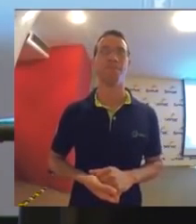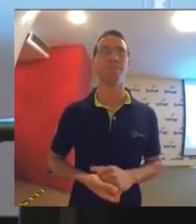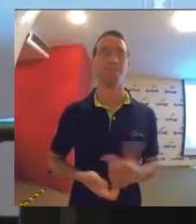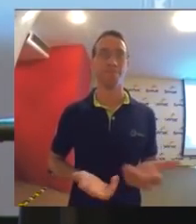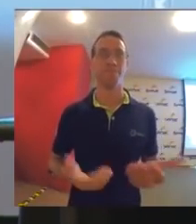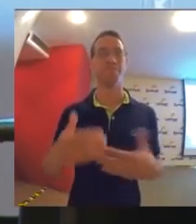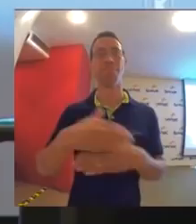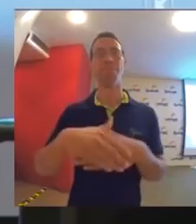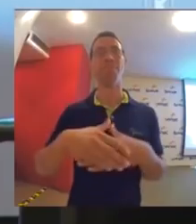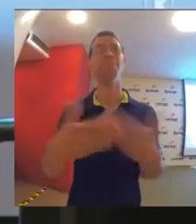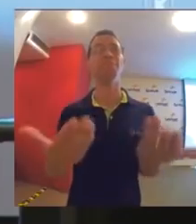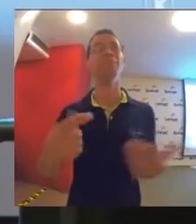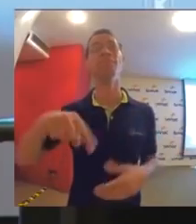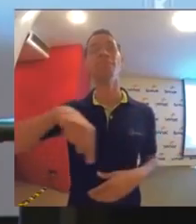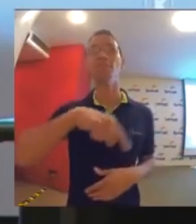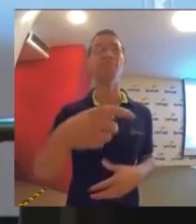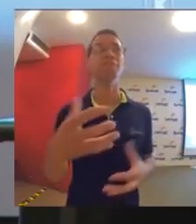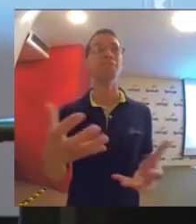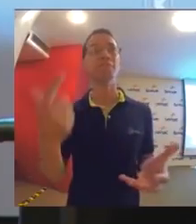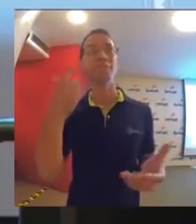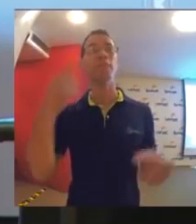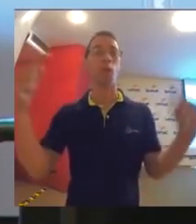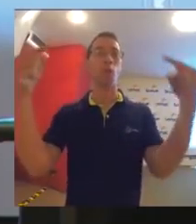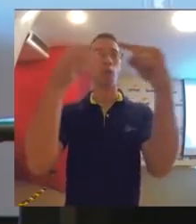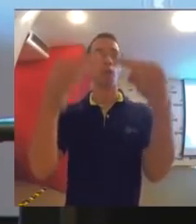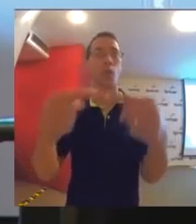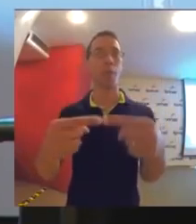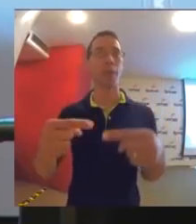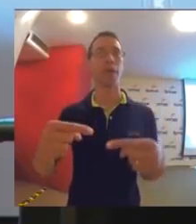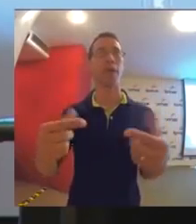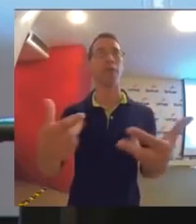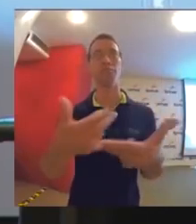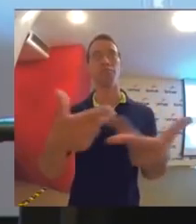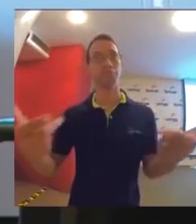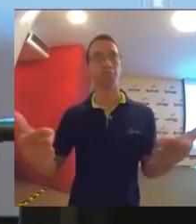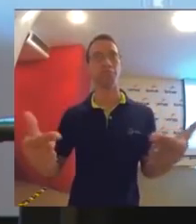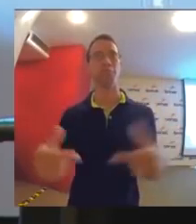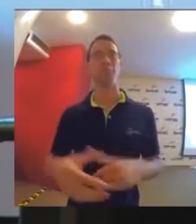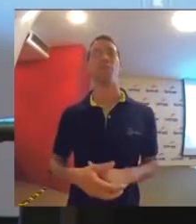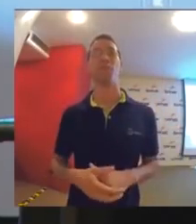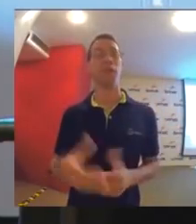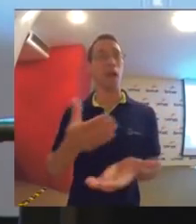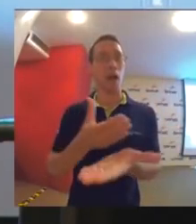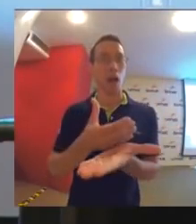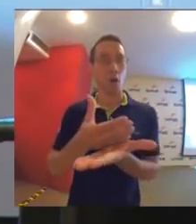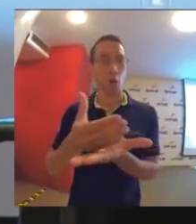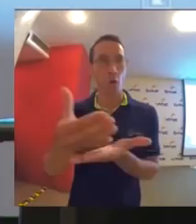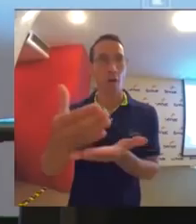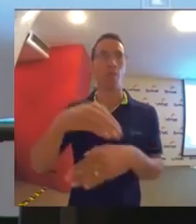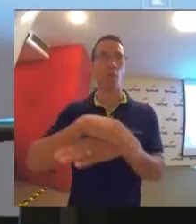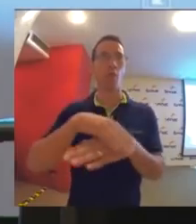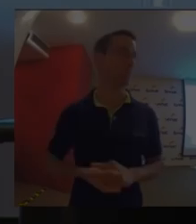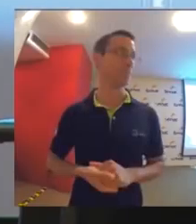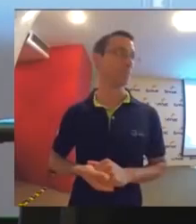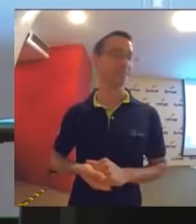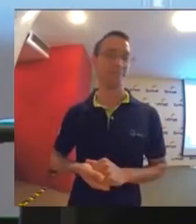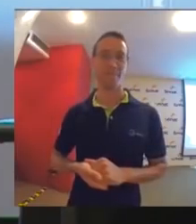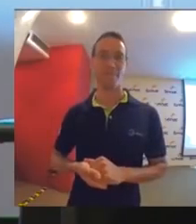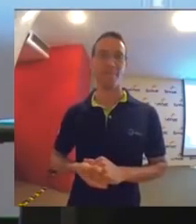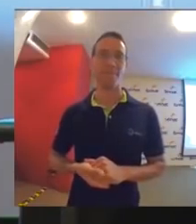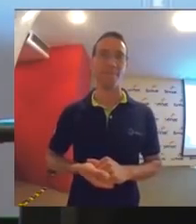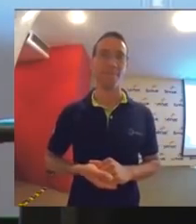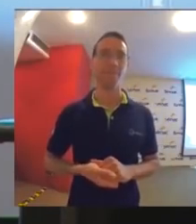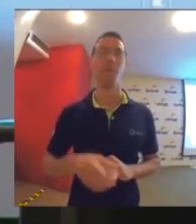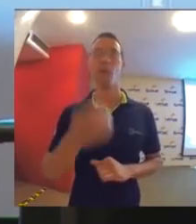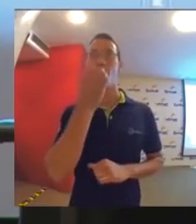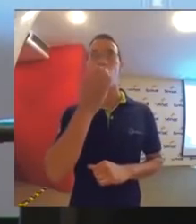aquilo que vós quiserdes e que a Ana Luísa estabelecer. A partir de agora, a conversa é vossa.